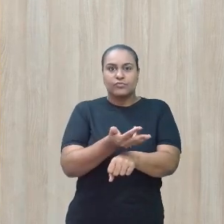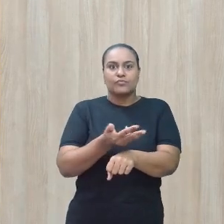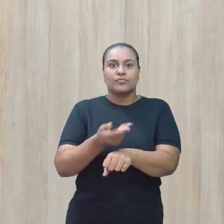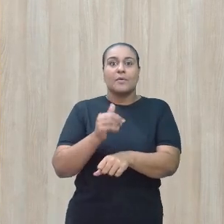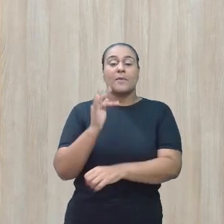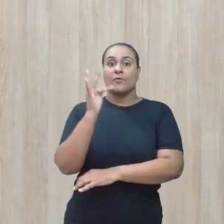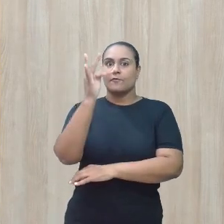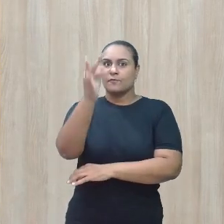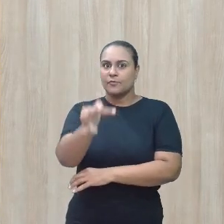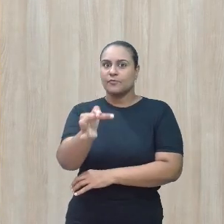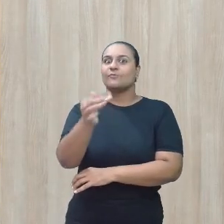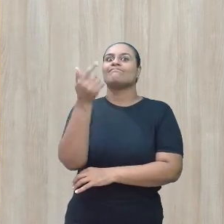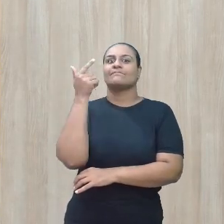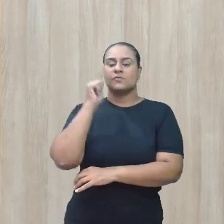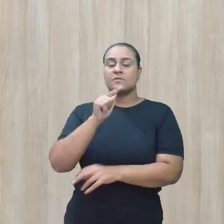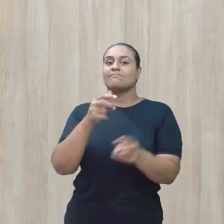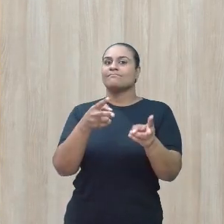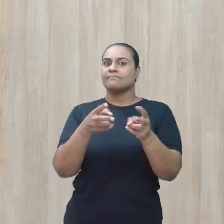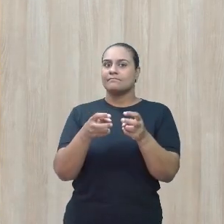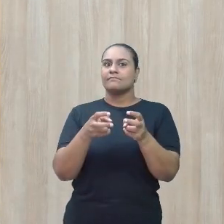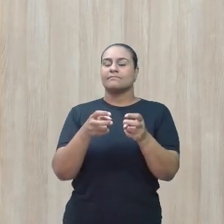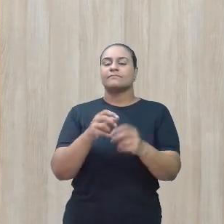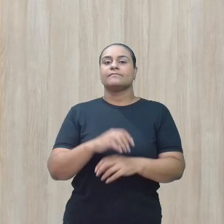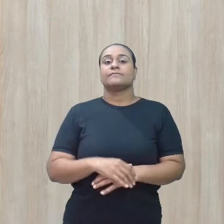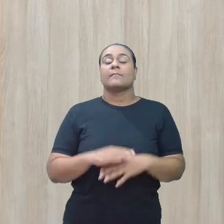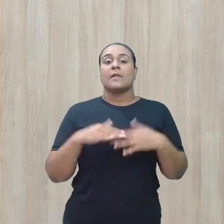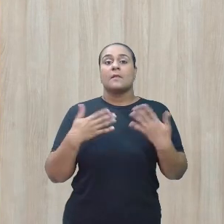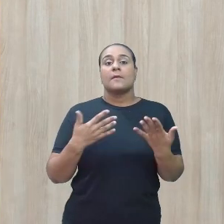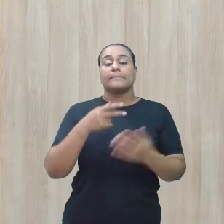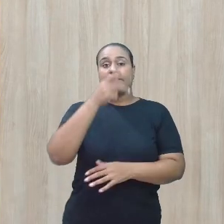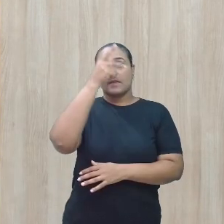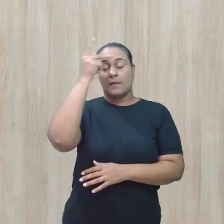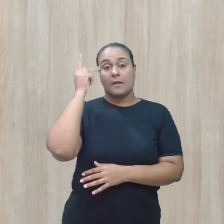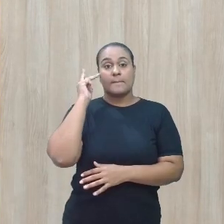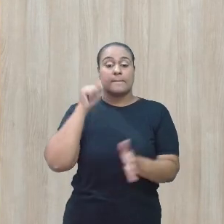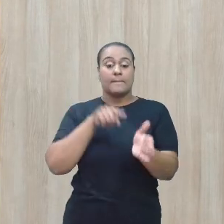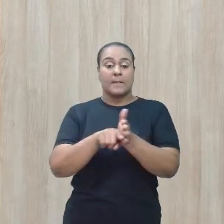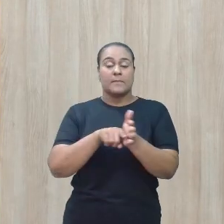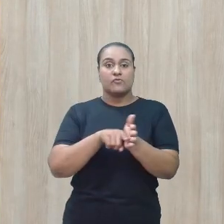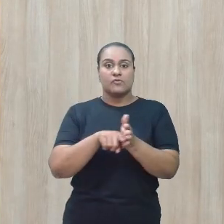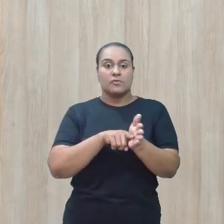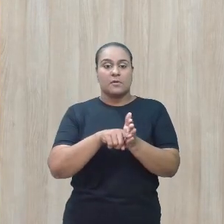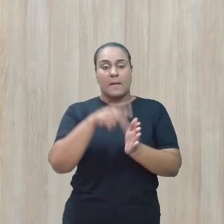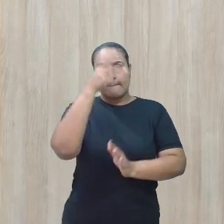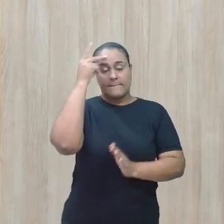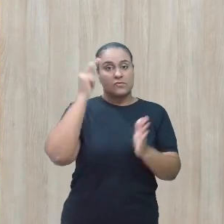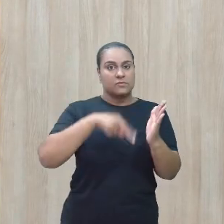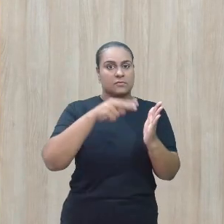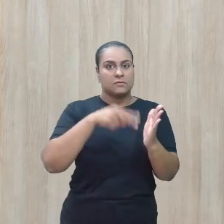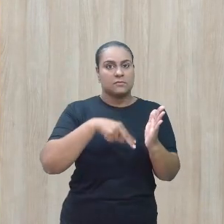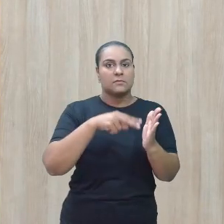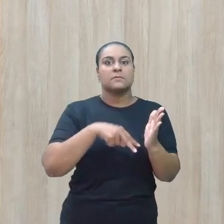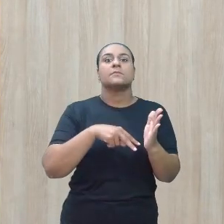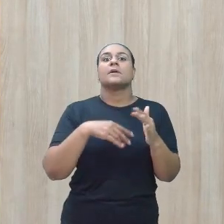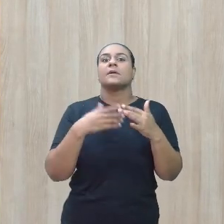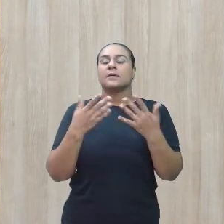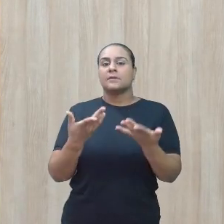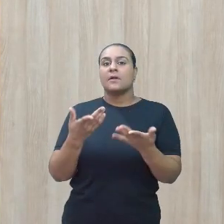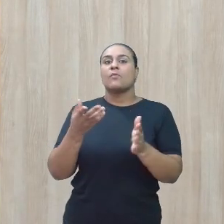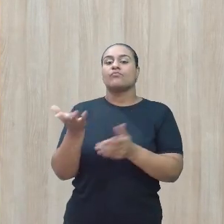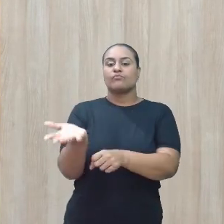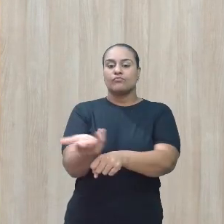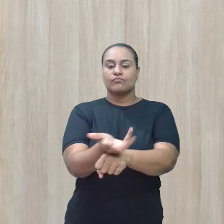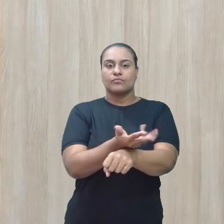projeção. No caso da pesquisa dos leitores, a gente tem aqui, ó, realização de pesquisas, bem como o tratamento desses